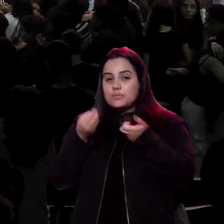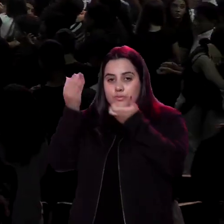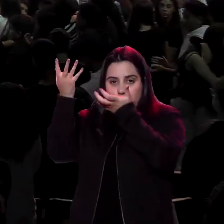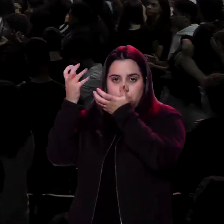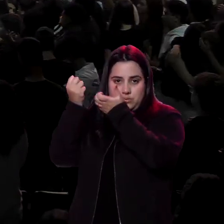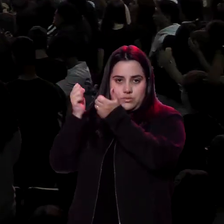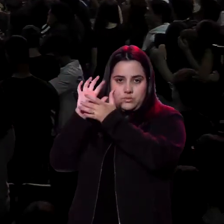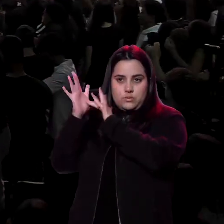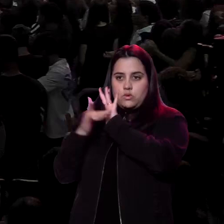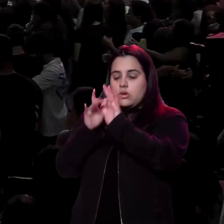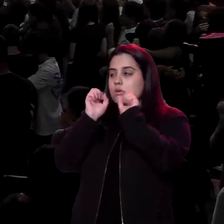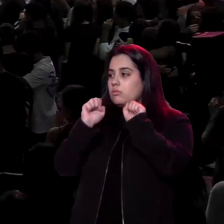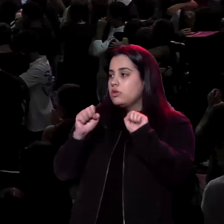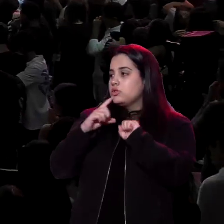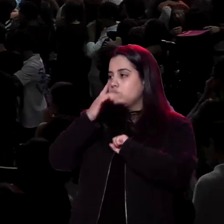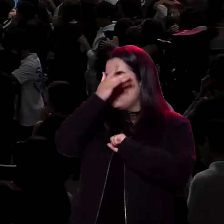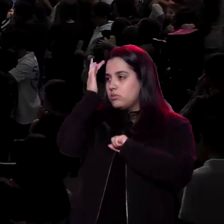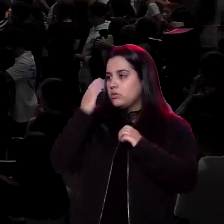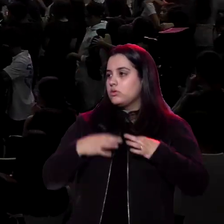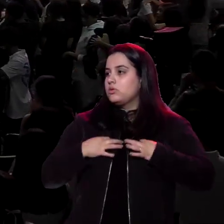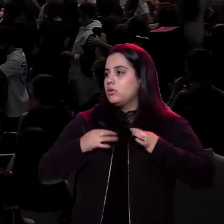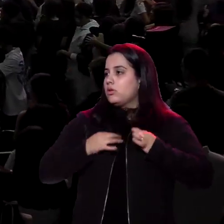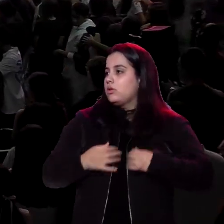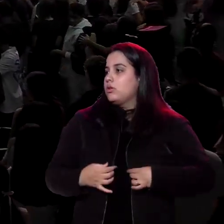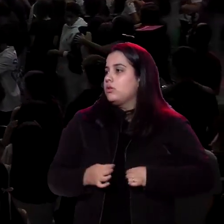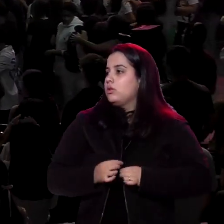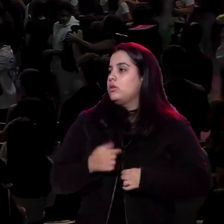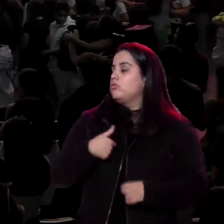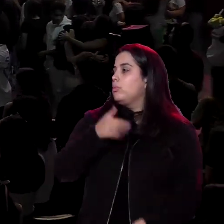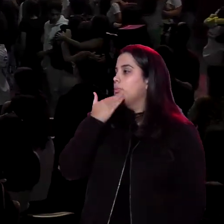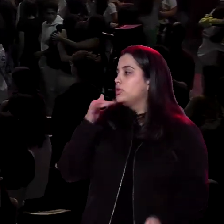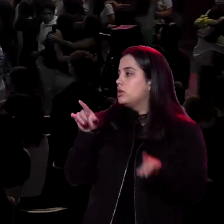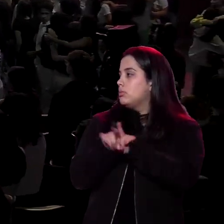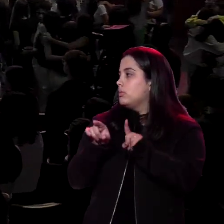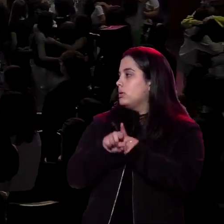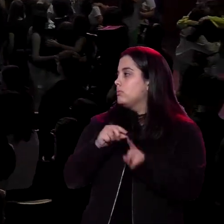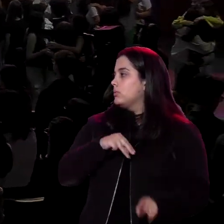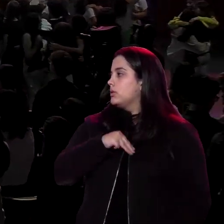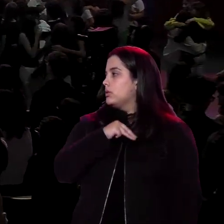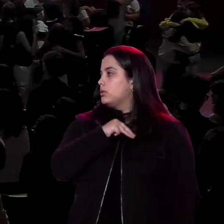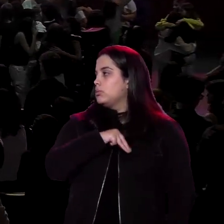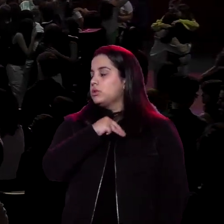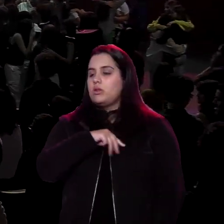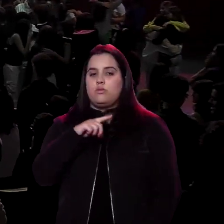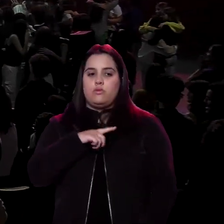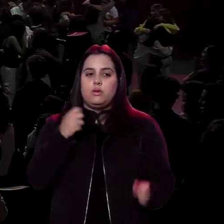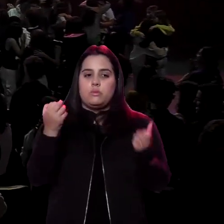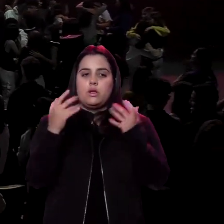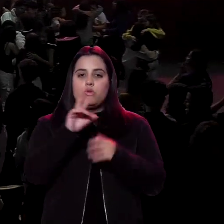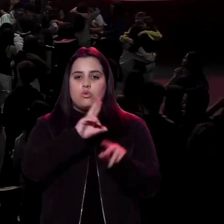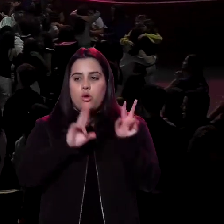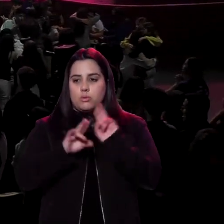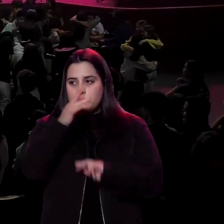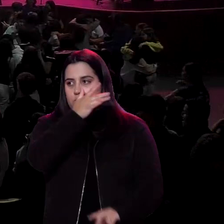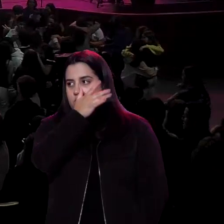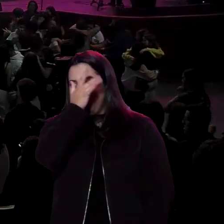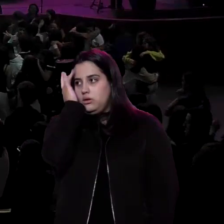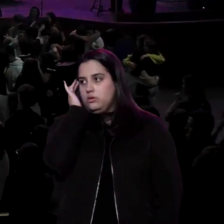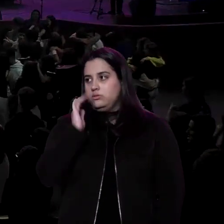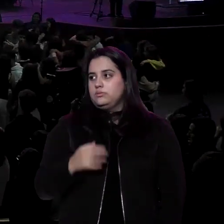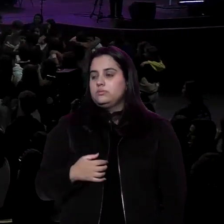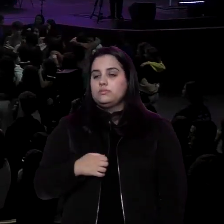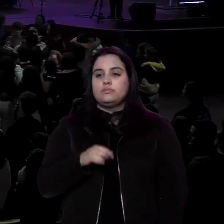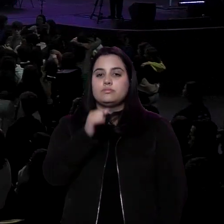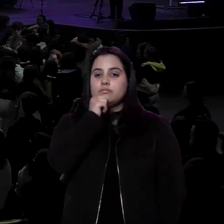vir o pessoal aqui. Vou pedir para a minha equipe do ministério, vem aqui pegar os nomes das pessoas também, tá? Não